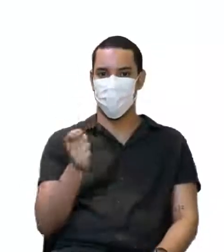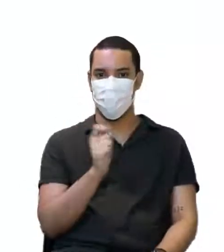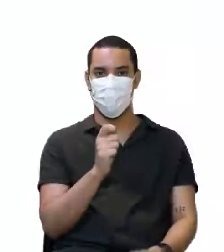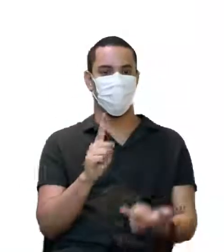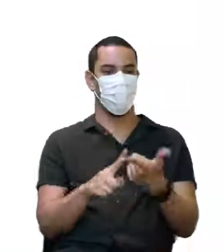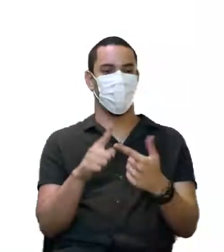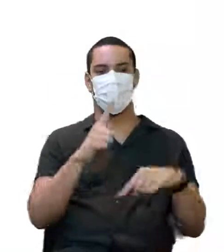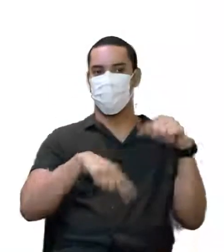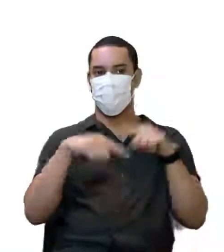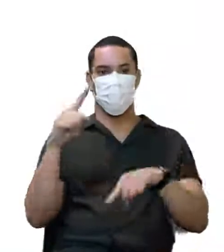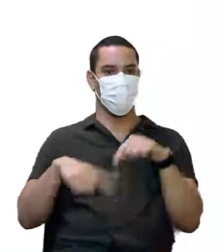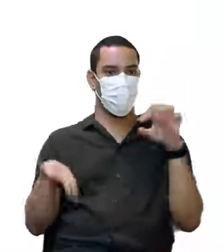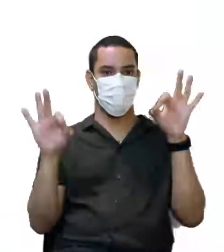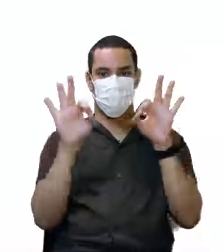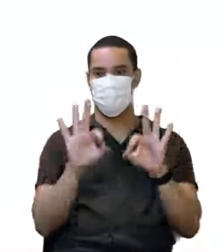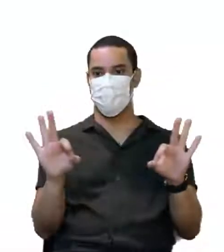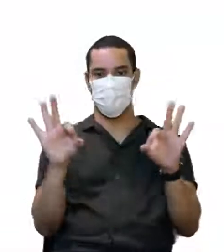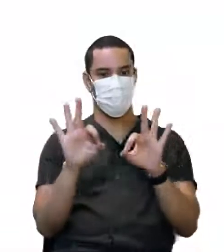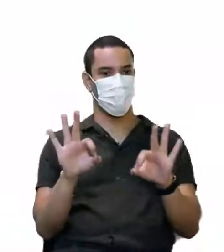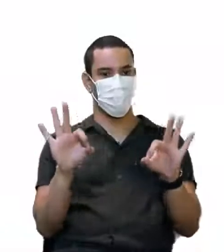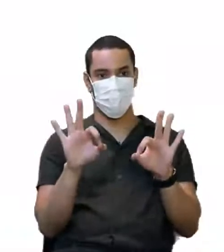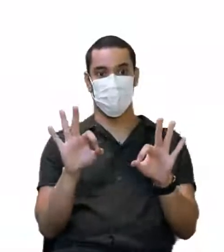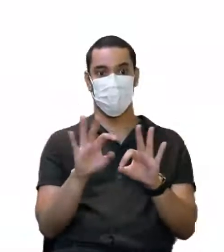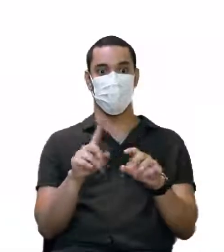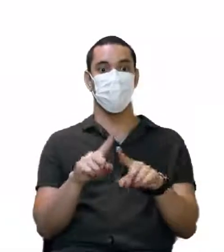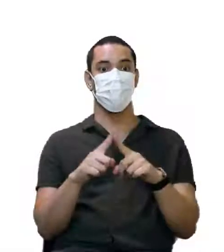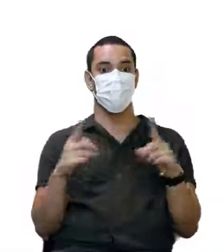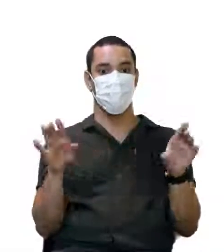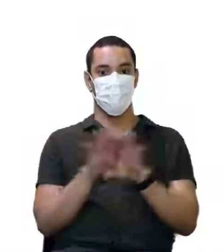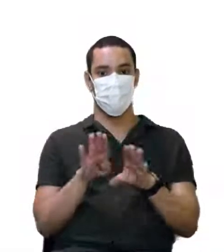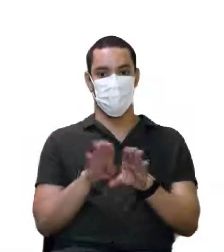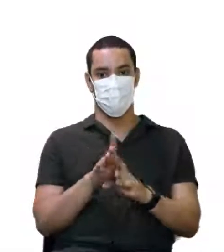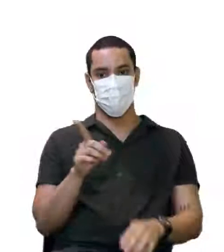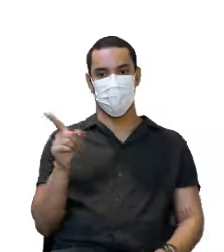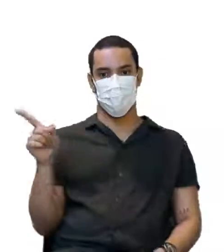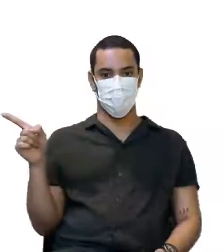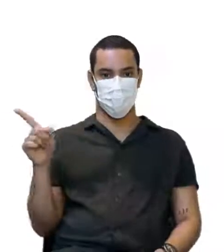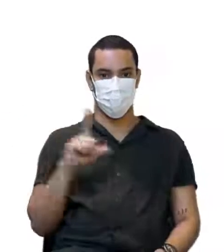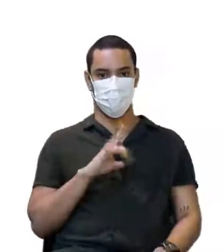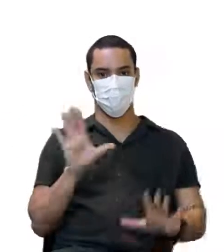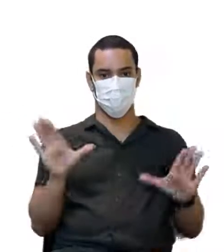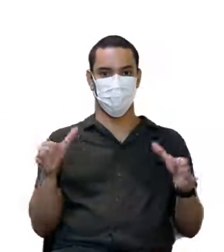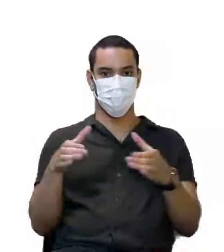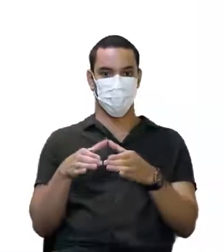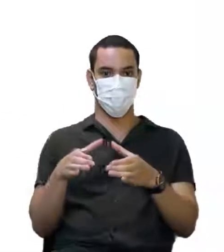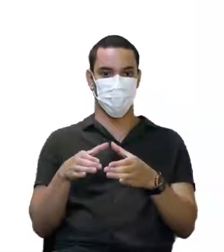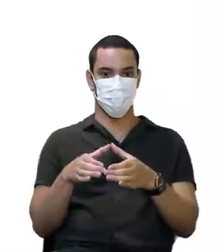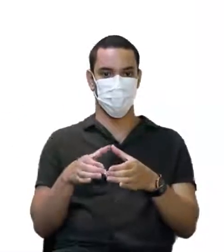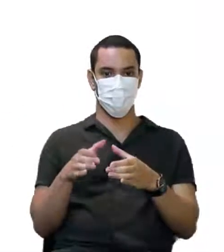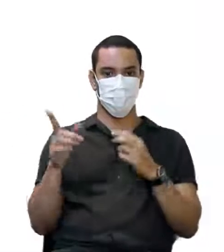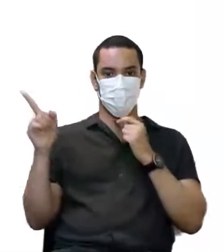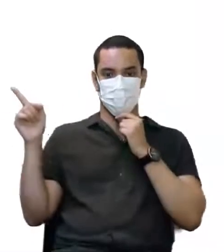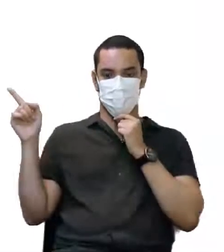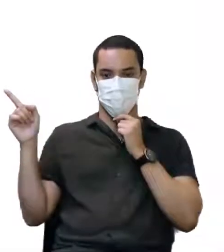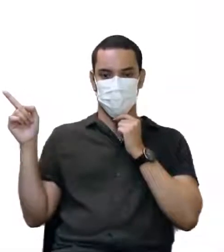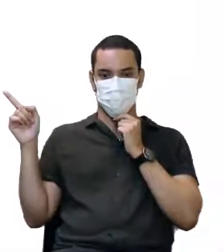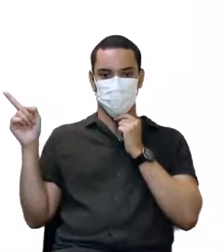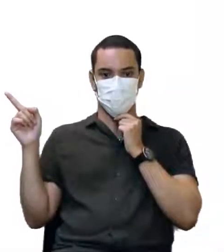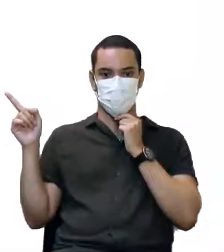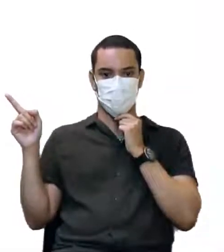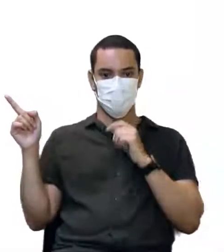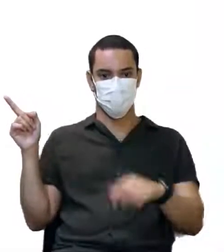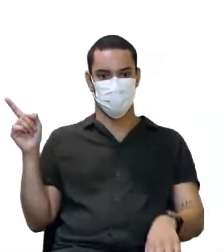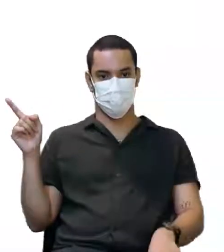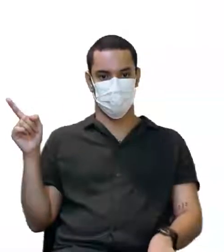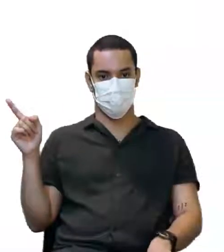desses instrumentos, tá bom? E, tá, nessa imagem ali, ó, você tem um grupo lá atrás, ó, estão